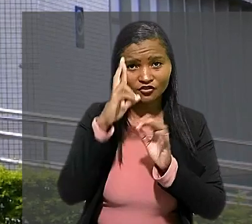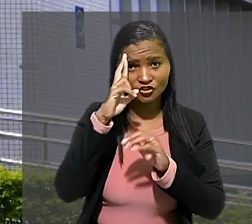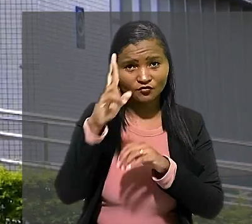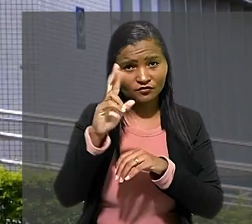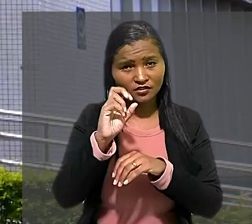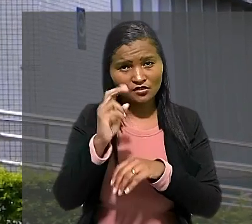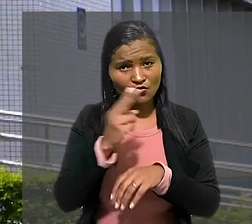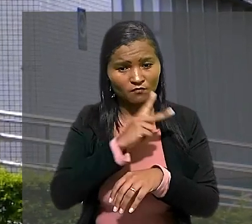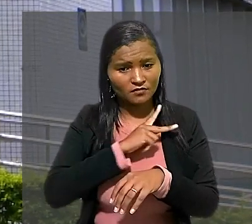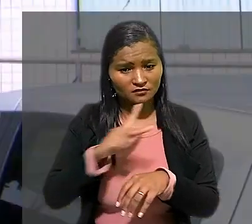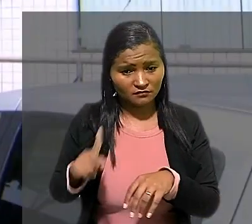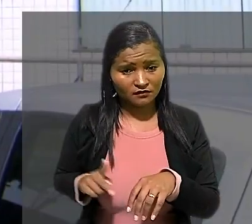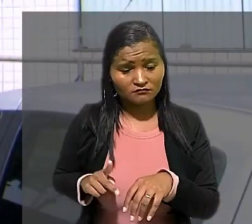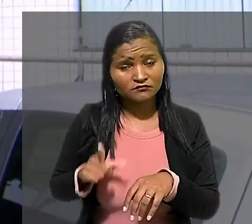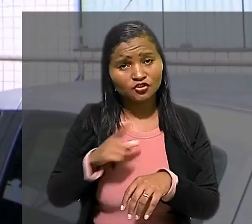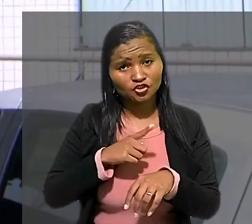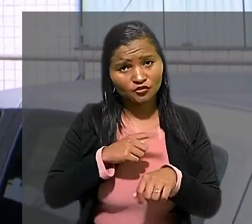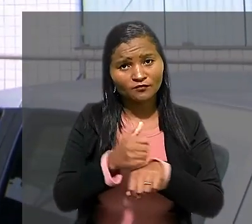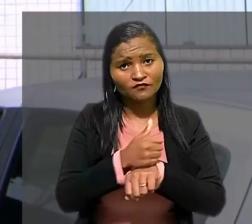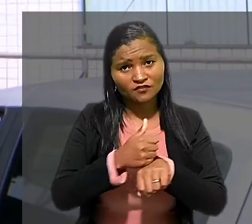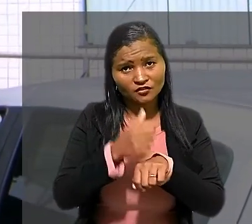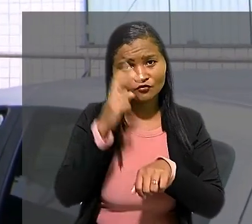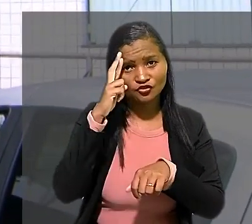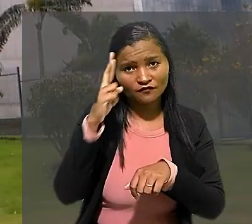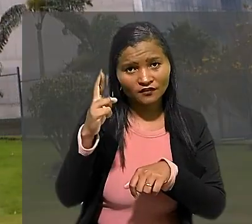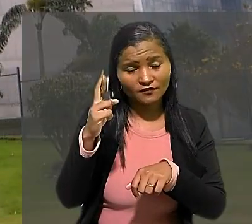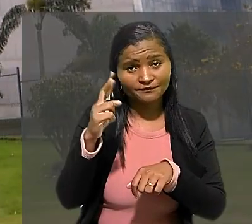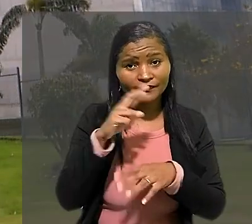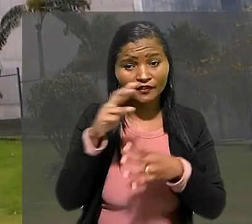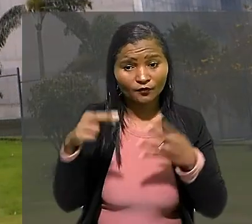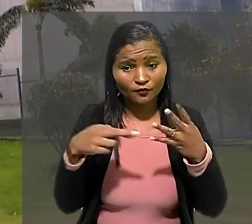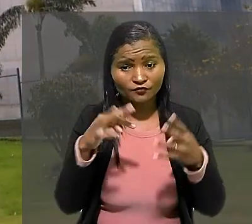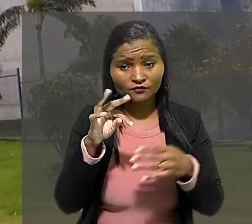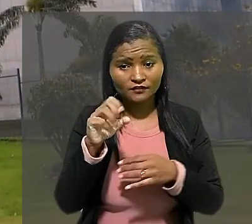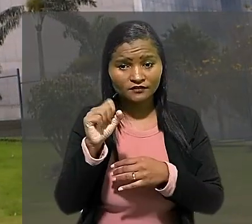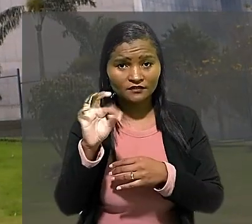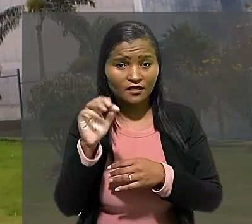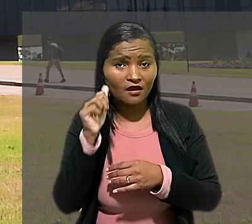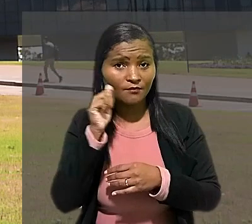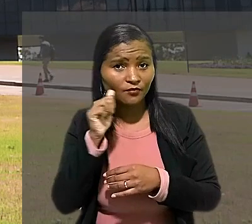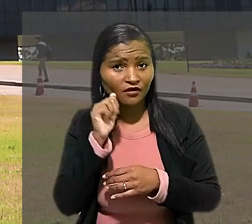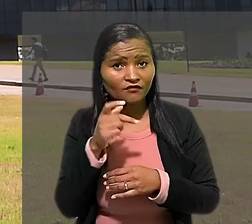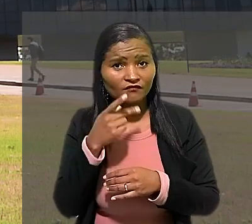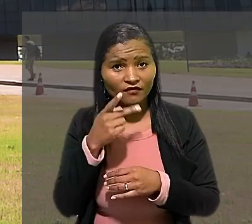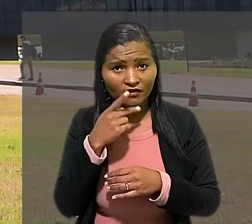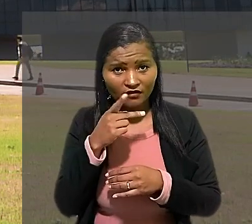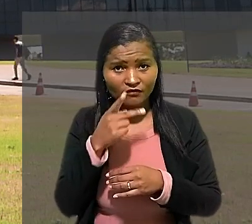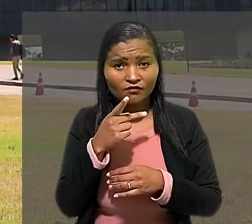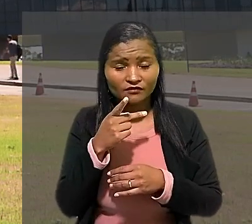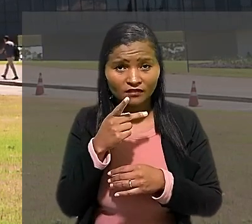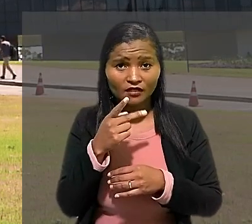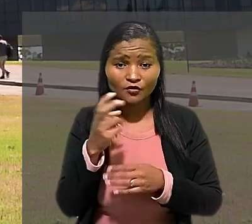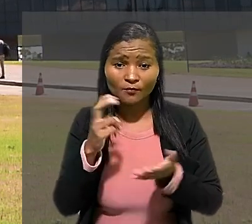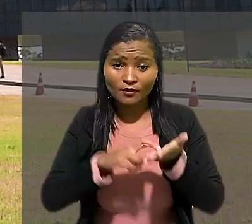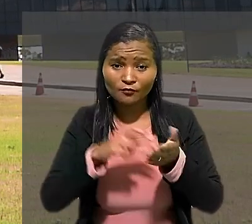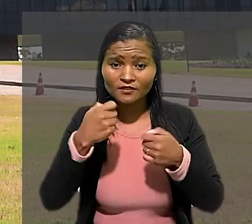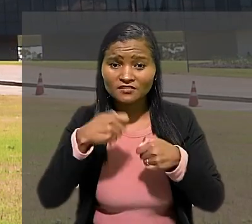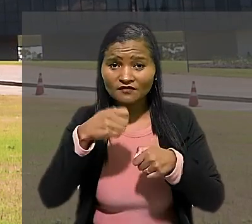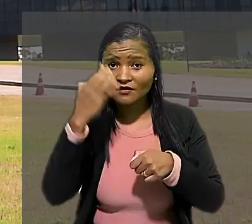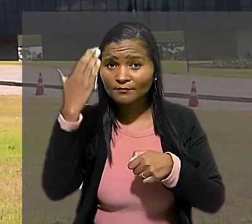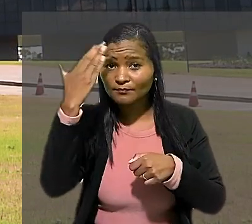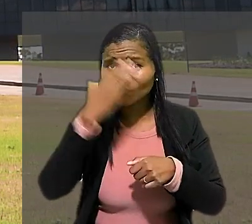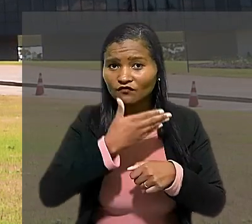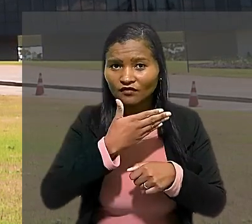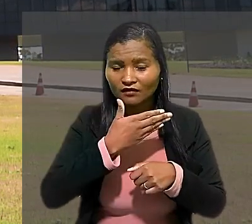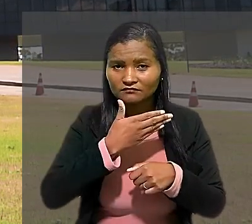ou à presidência, exercia a função de chefia. Em recurso ao TST, a bancária argumentou caber ao banco provar